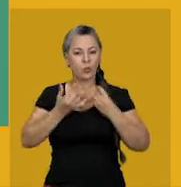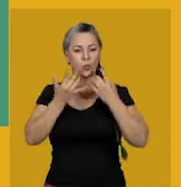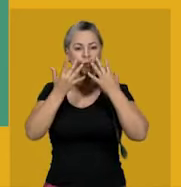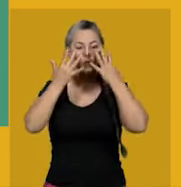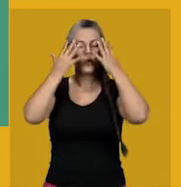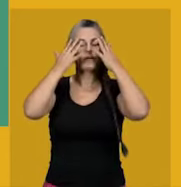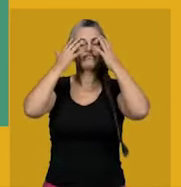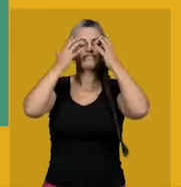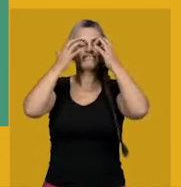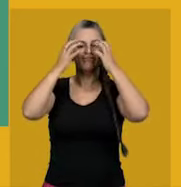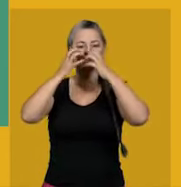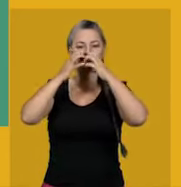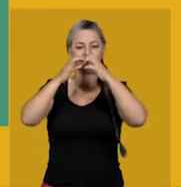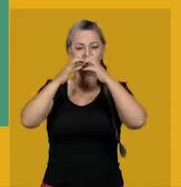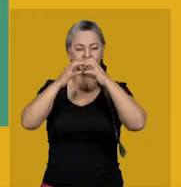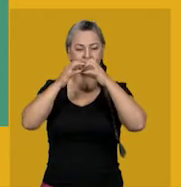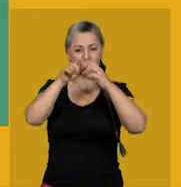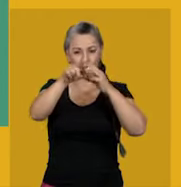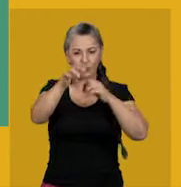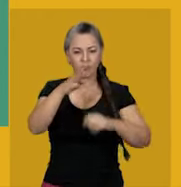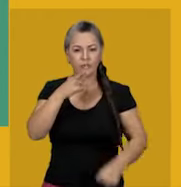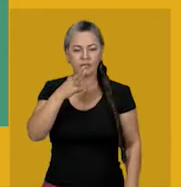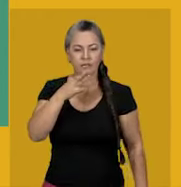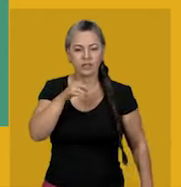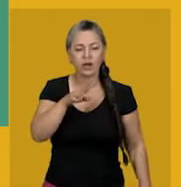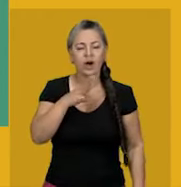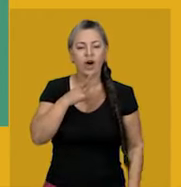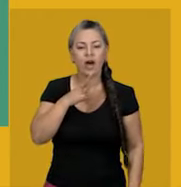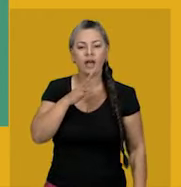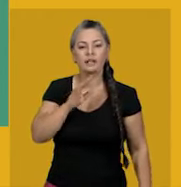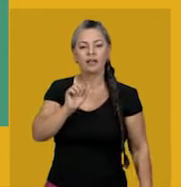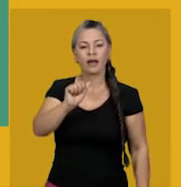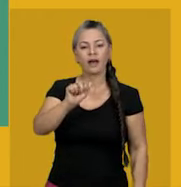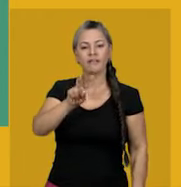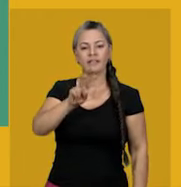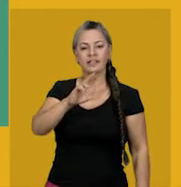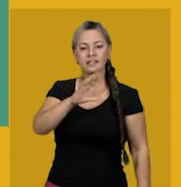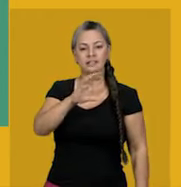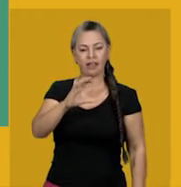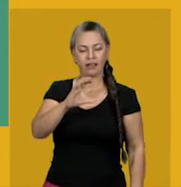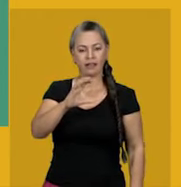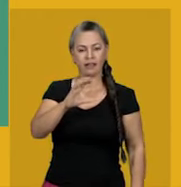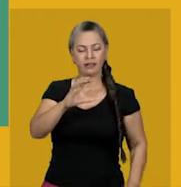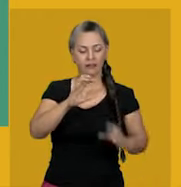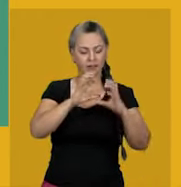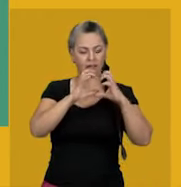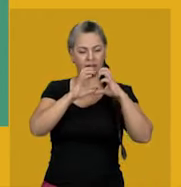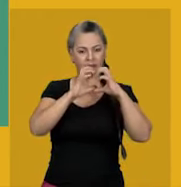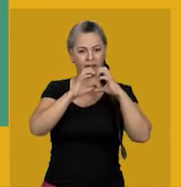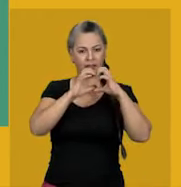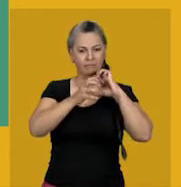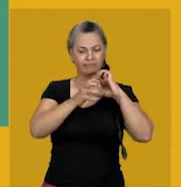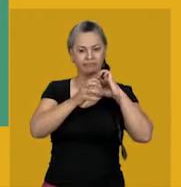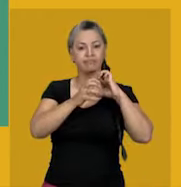AVC? Ele é o rompimento de um vaso sanguíneo, por